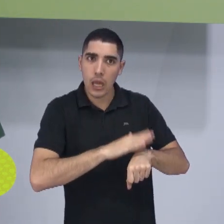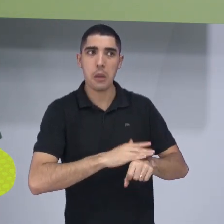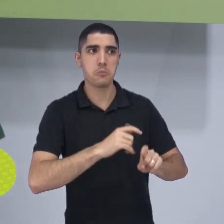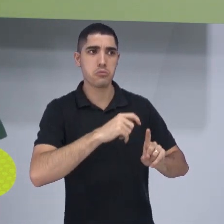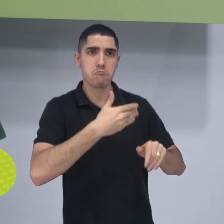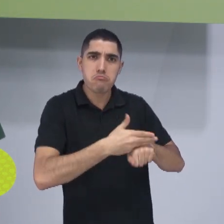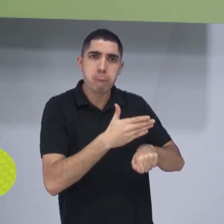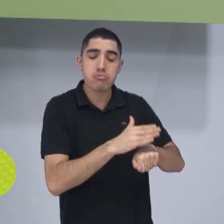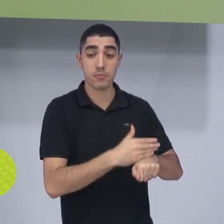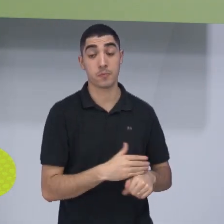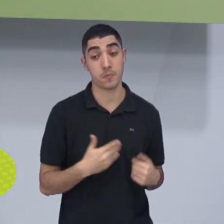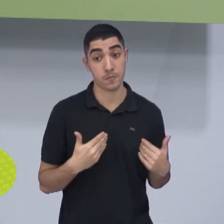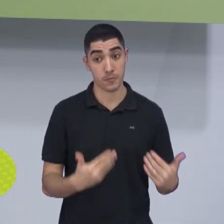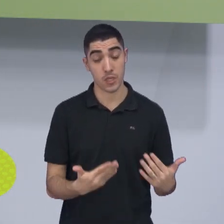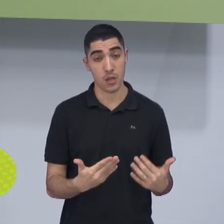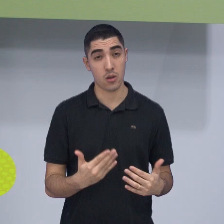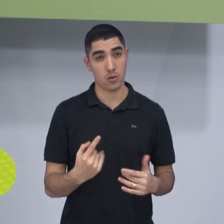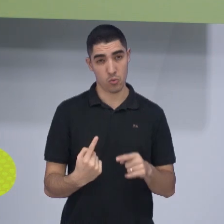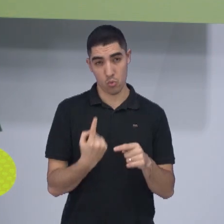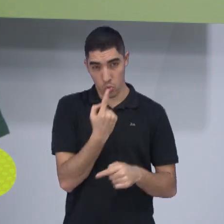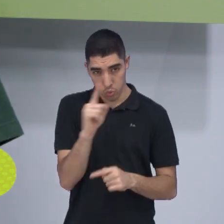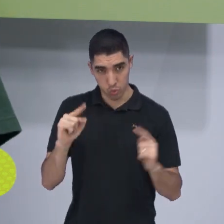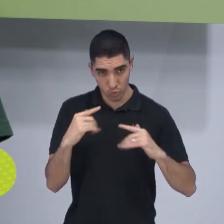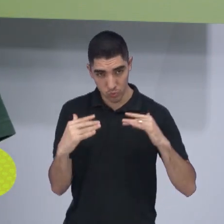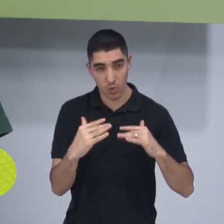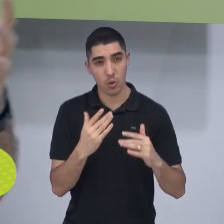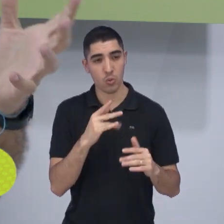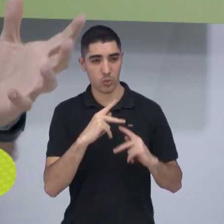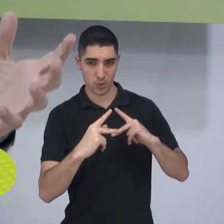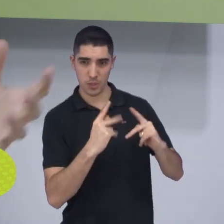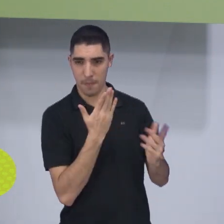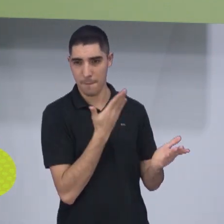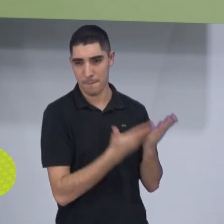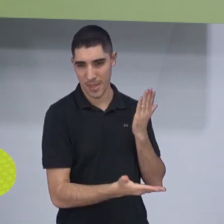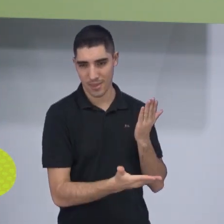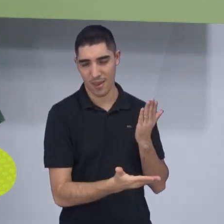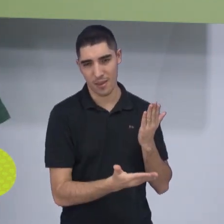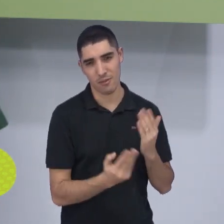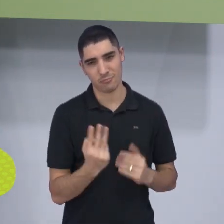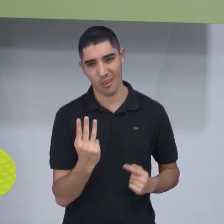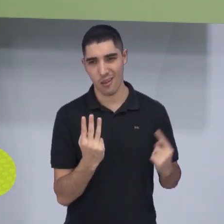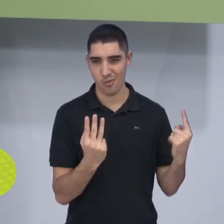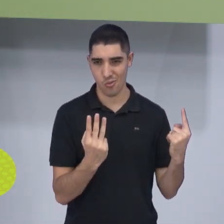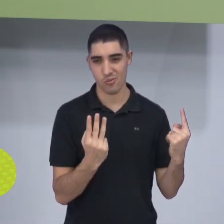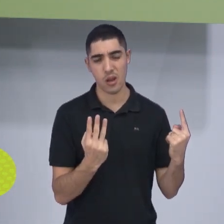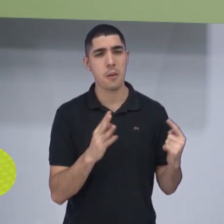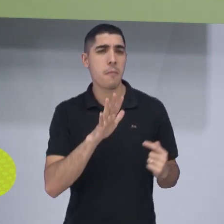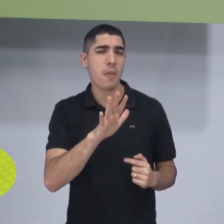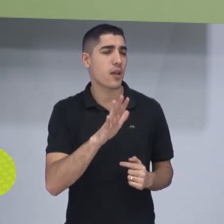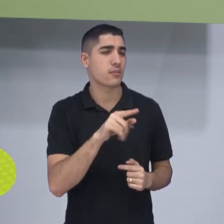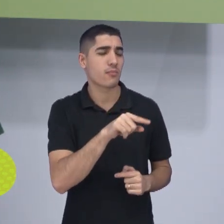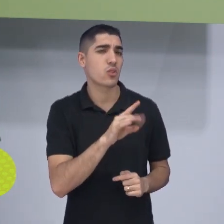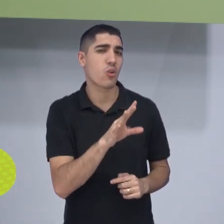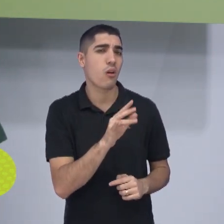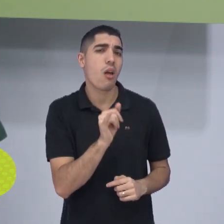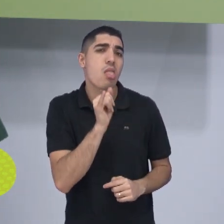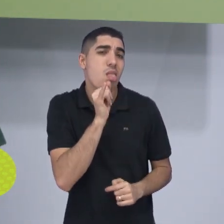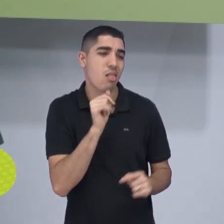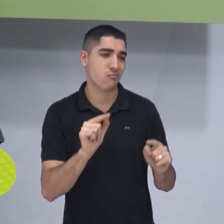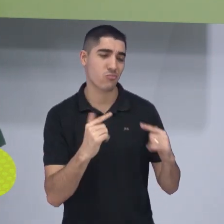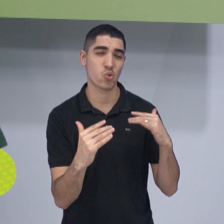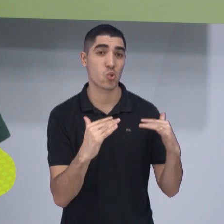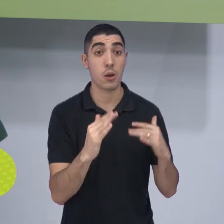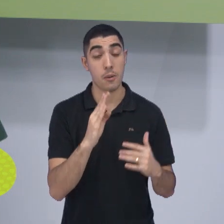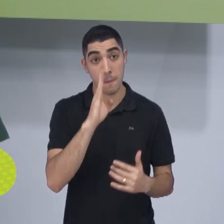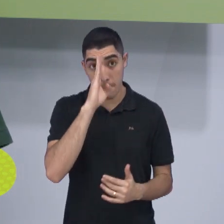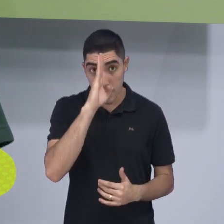O último jogo treino, o São José perdeu por 3-1. Mas, como a gente sempre fala, né, jogo treino, o resultado importa pouco, né? O que importa mesmo é